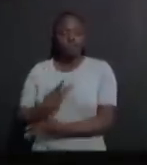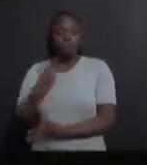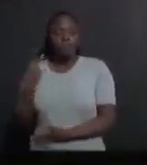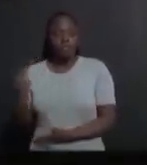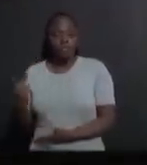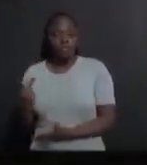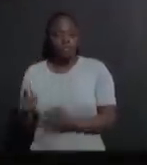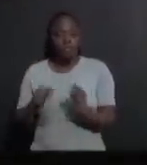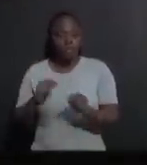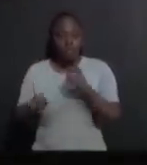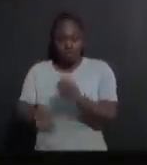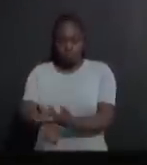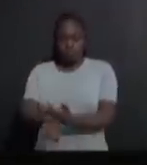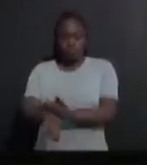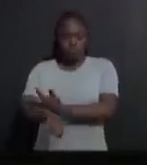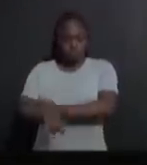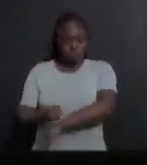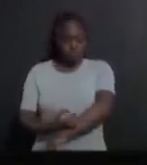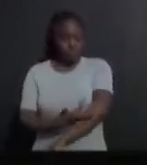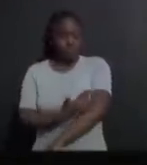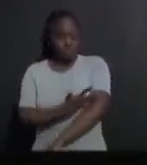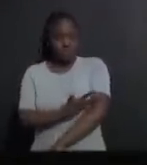Isso se chama arrepio, é outra coisa.